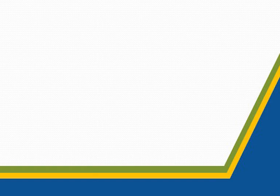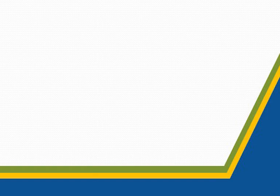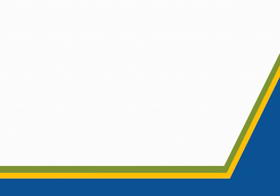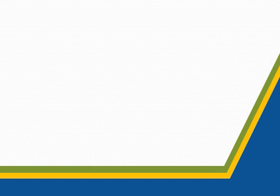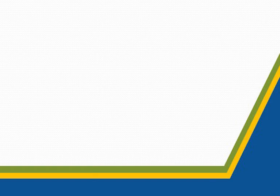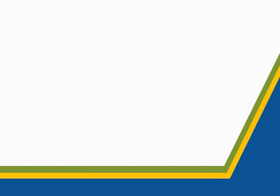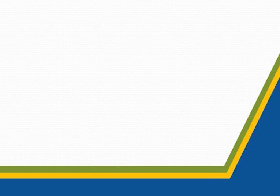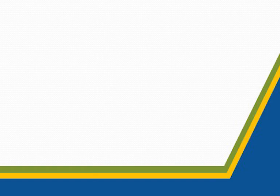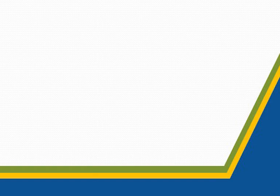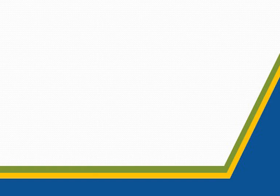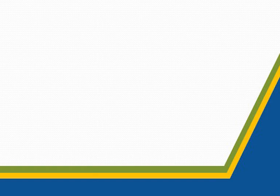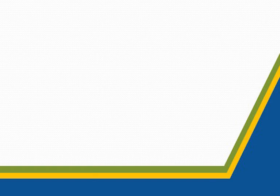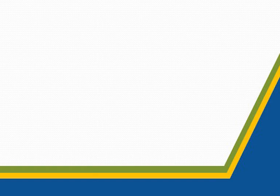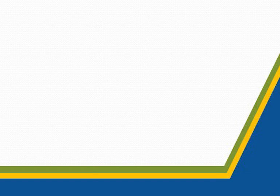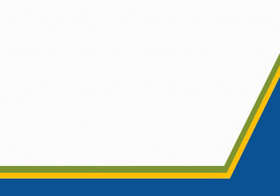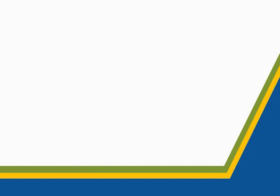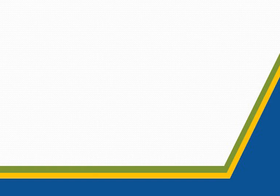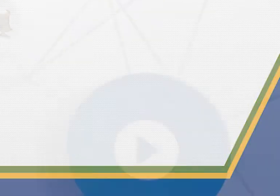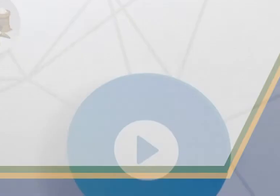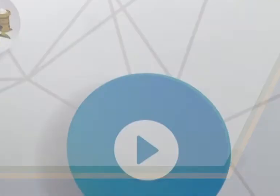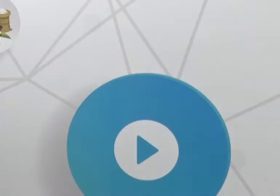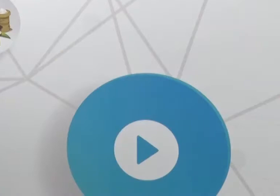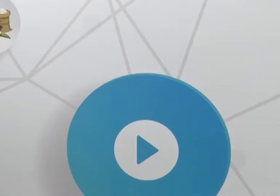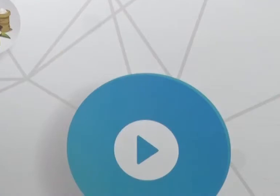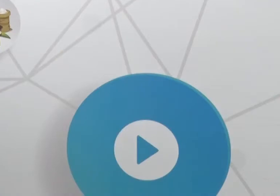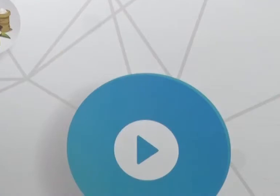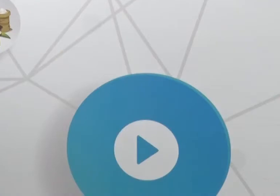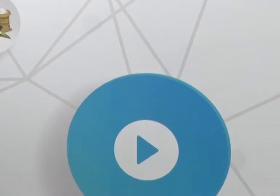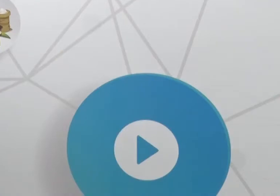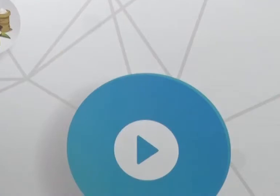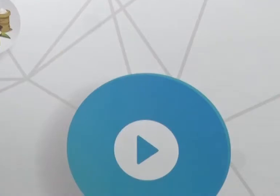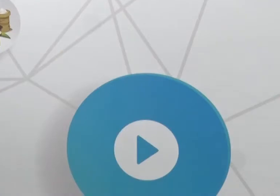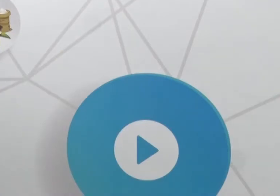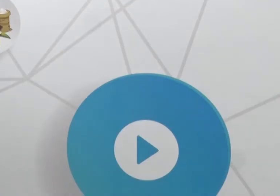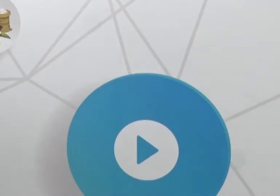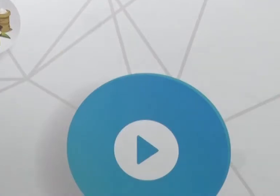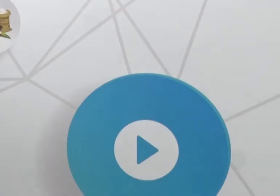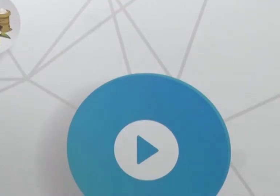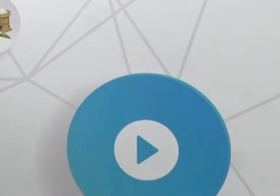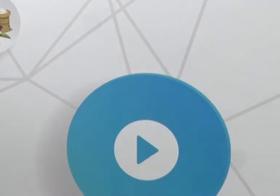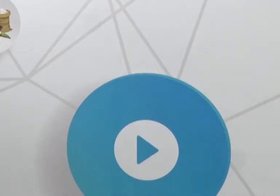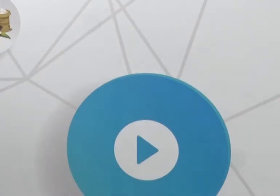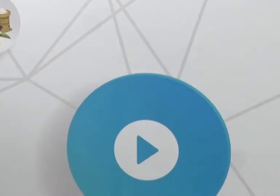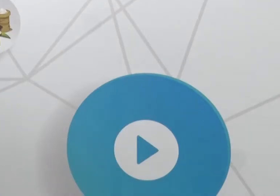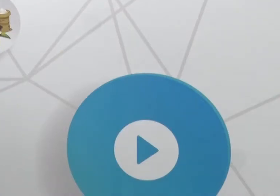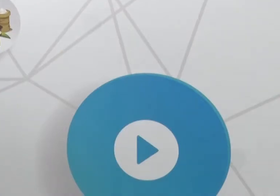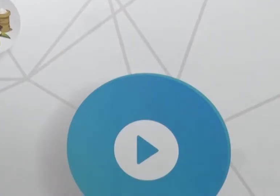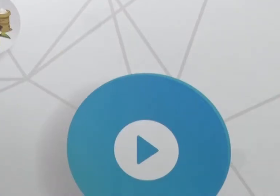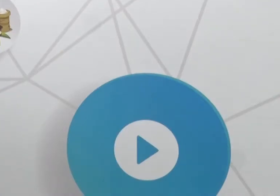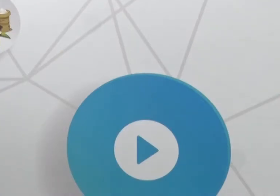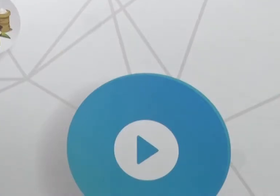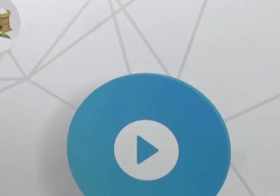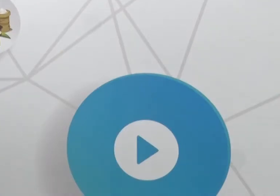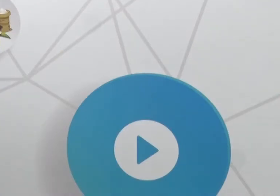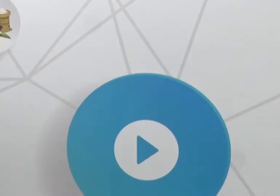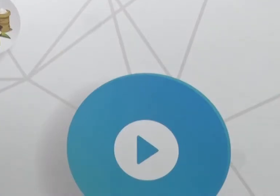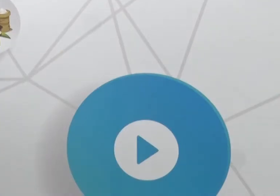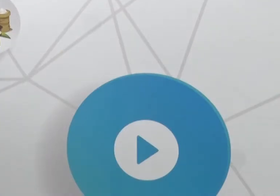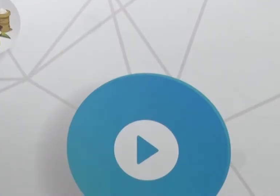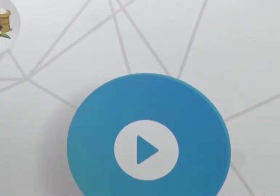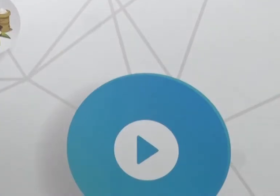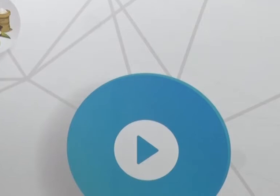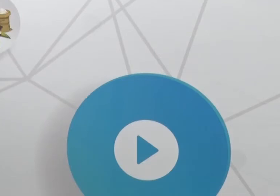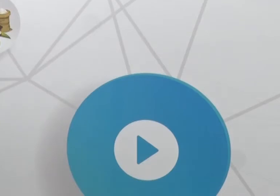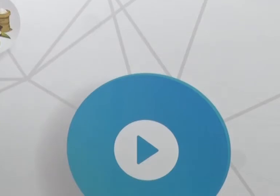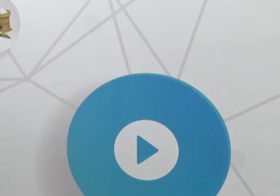nêutrons? Vocês têm só que lembrar qual o conceito de número atômico e qual o conceito de número de massa. O número atômico